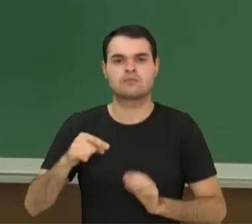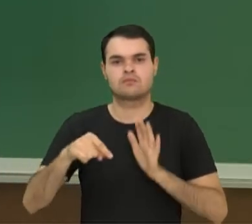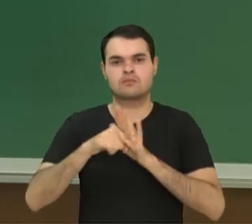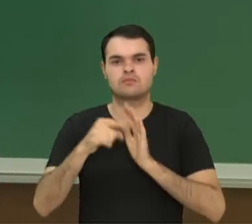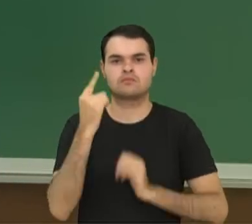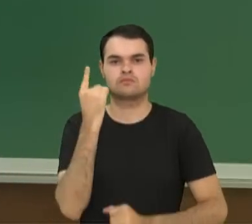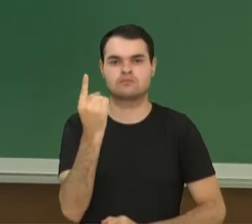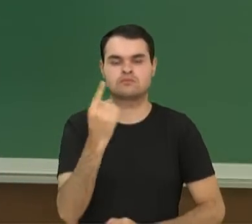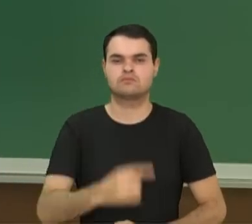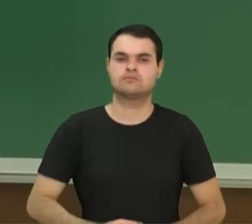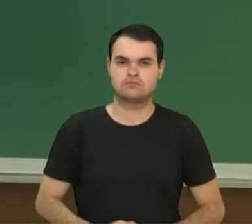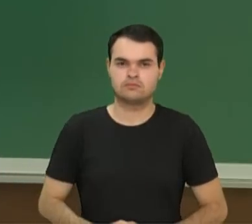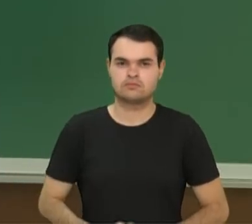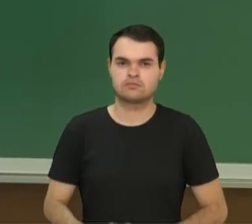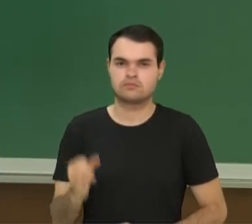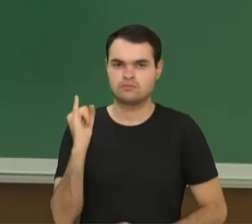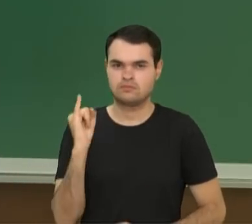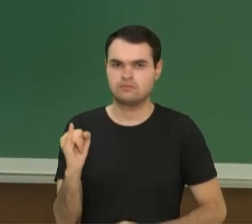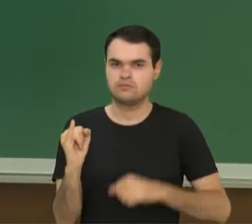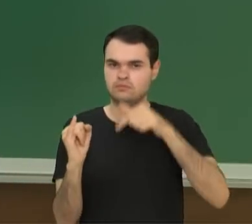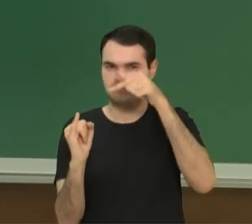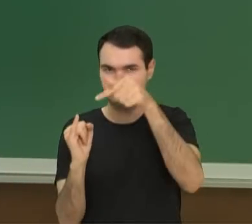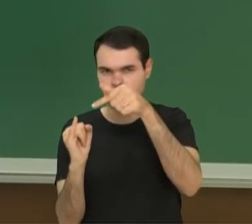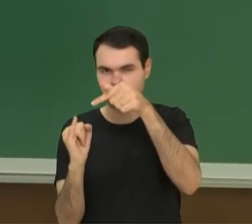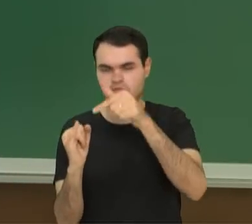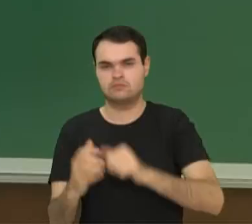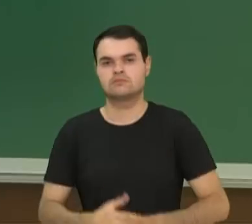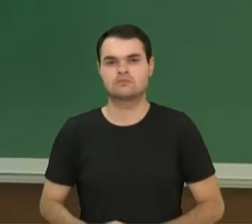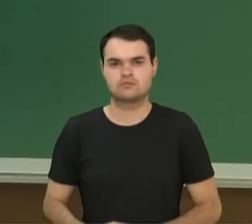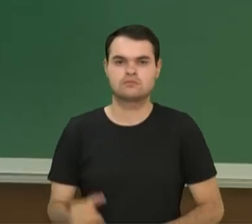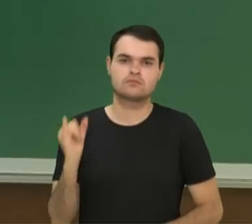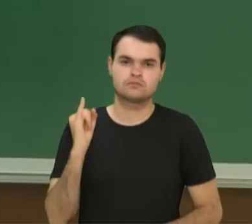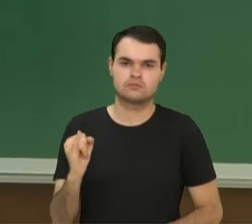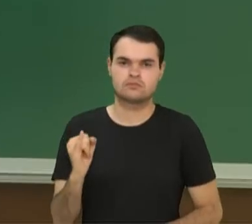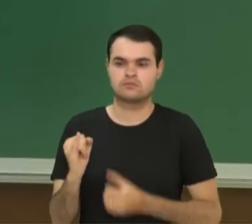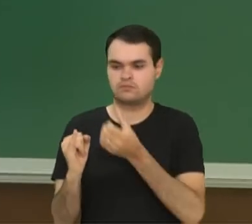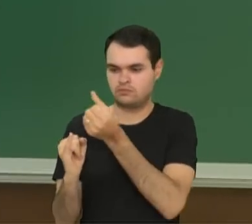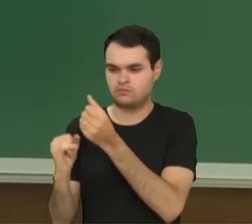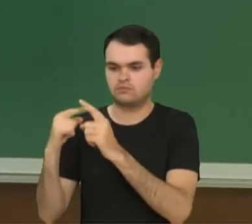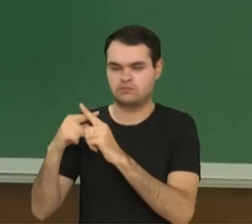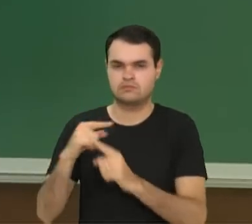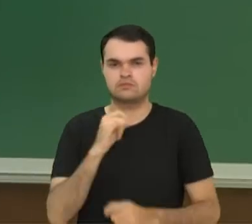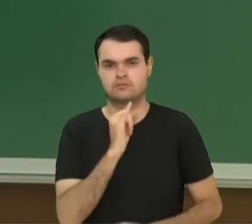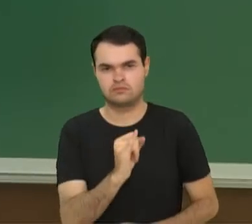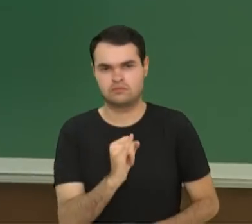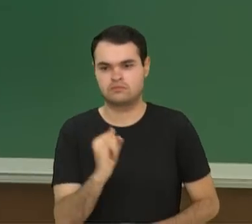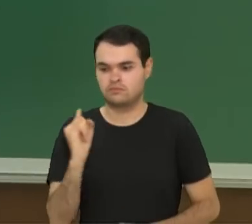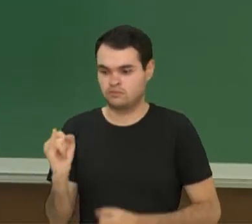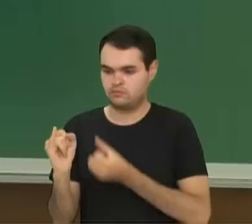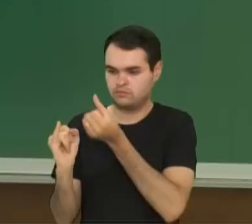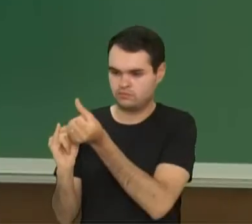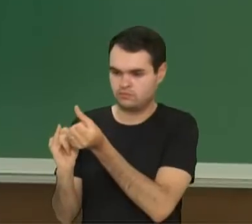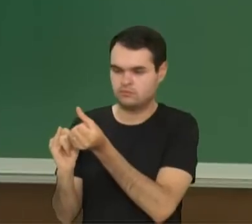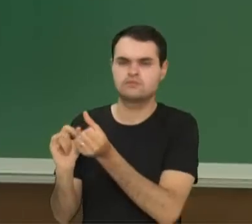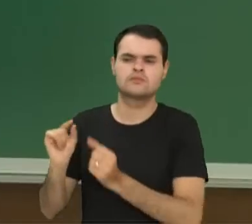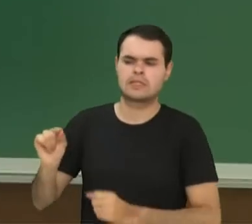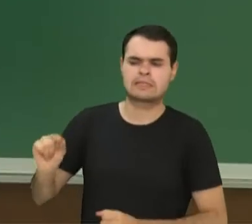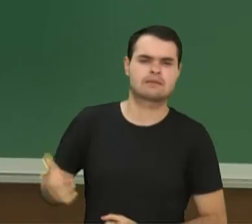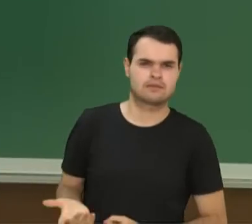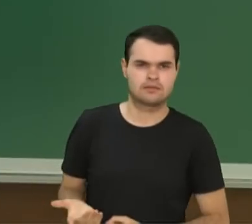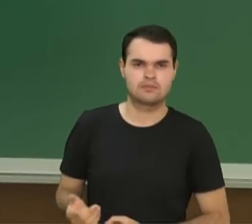1. I elevado à sétima, i elevado à sexta vezes i. I elevado à sexta é